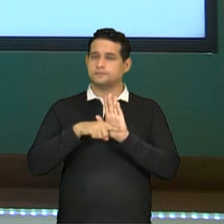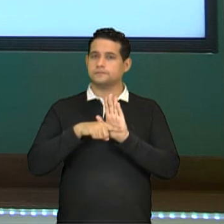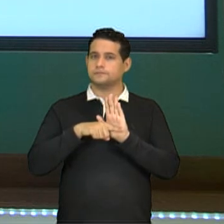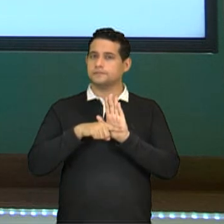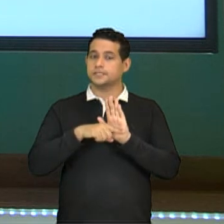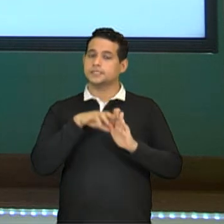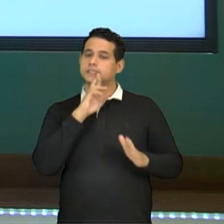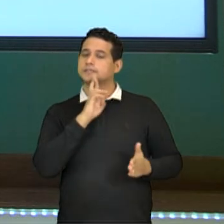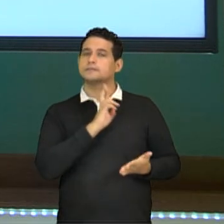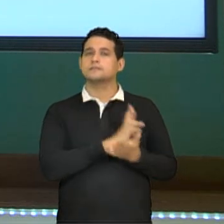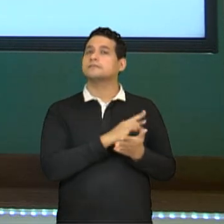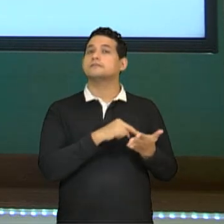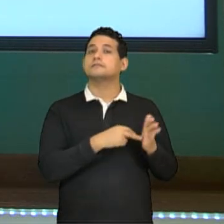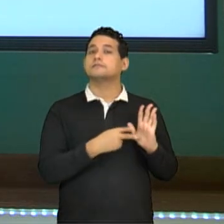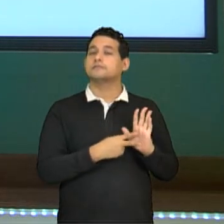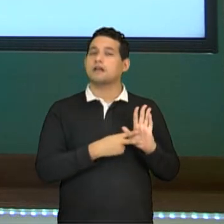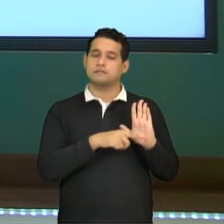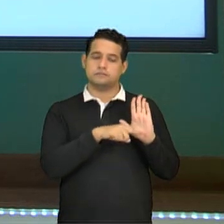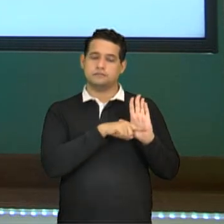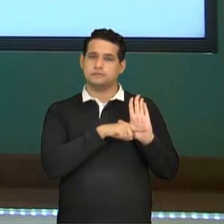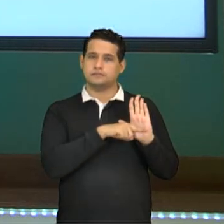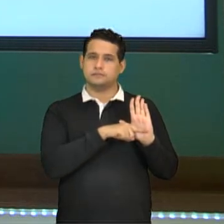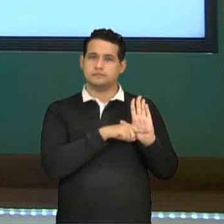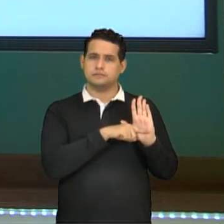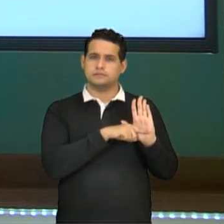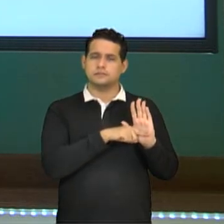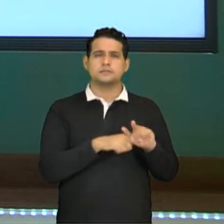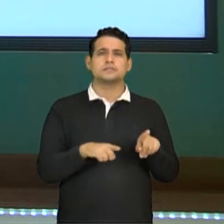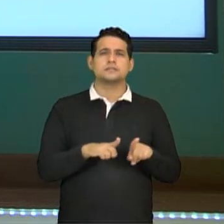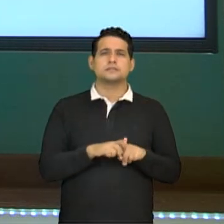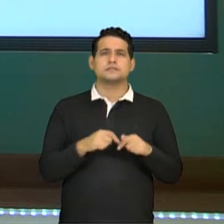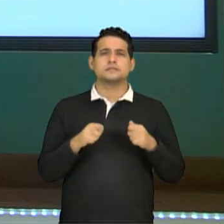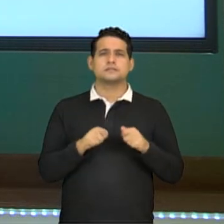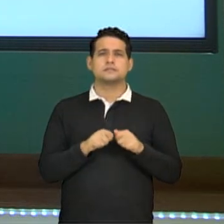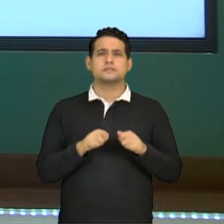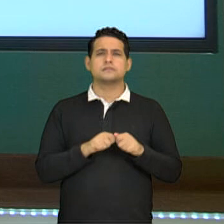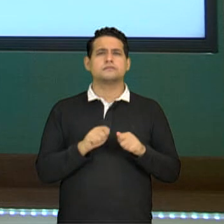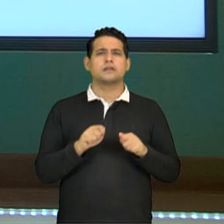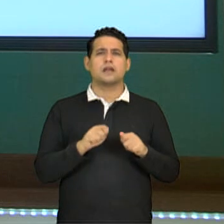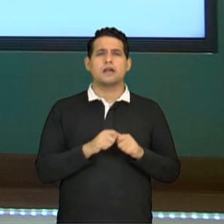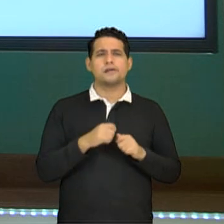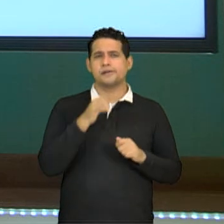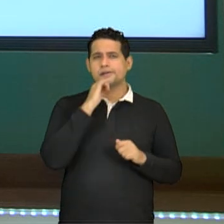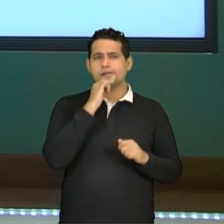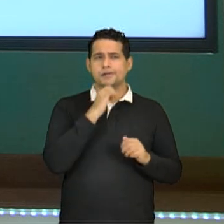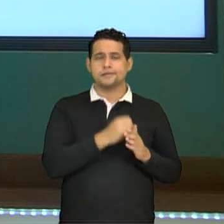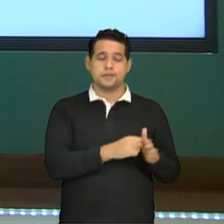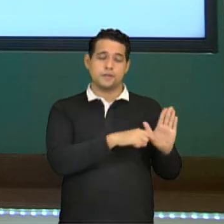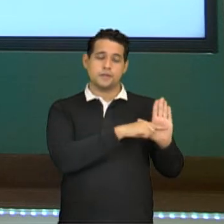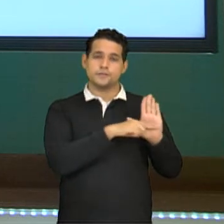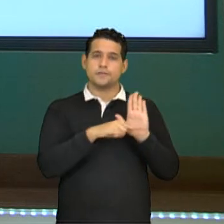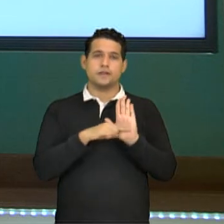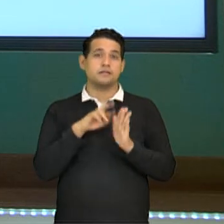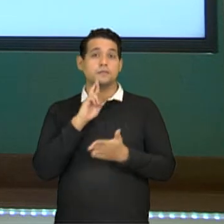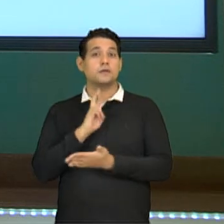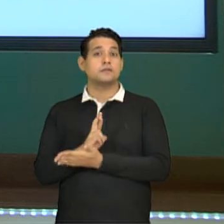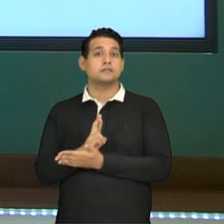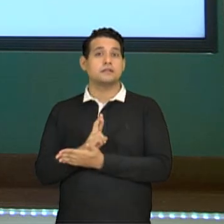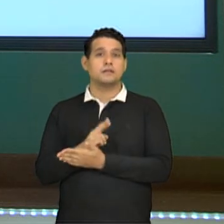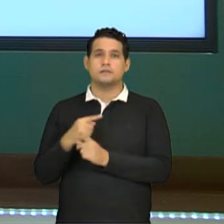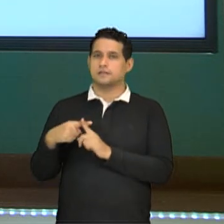Então, o resultado é negativo. E aqui eu tenho que fazer o jogo do sinal, ó. Menos com menos, ele vai